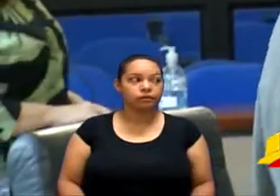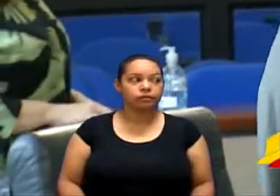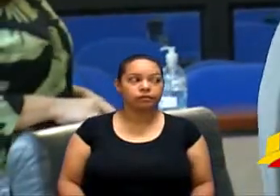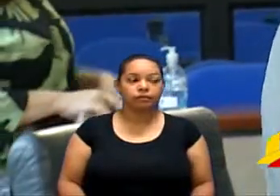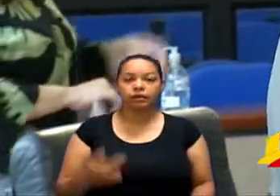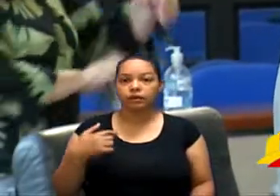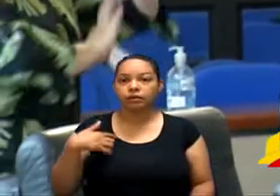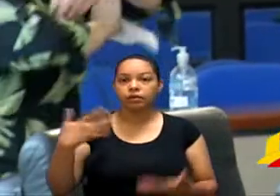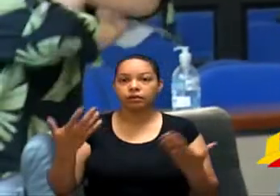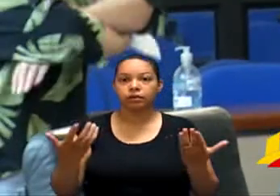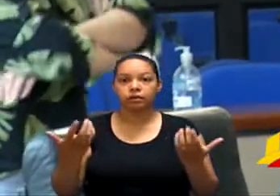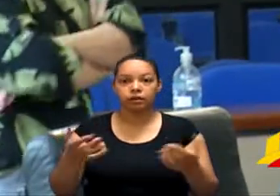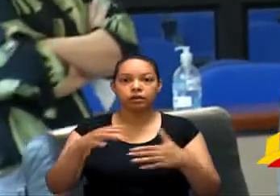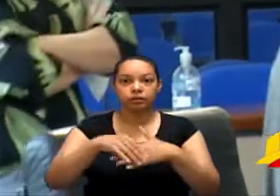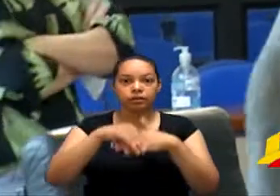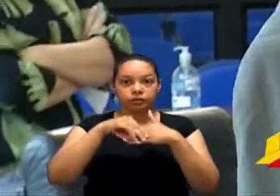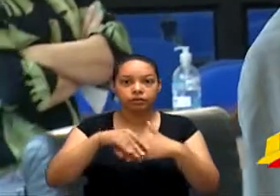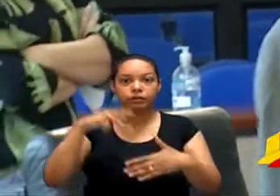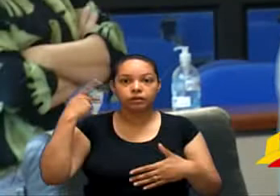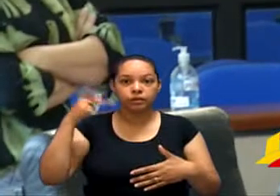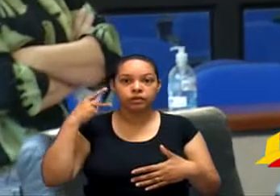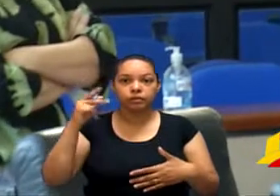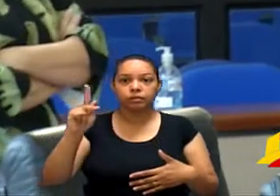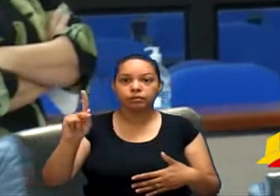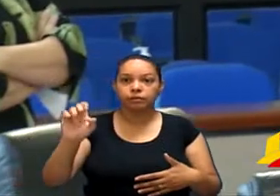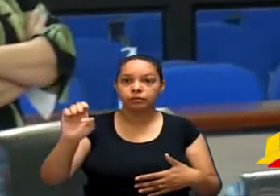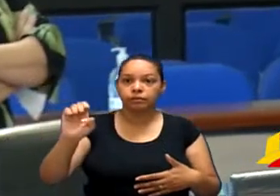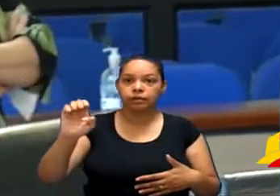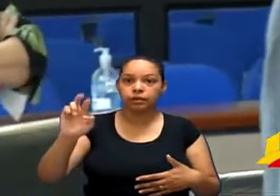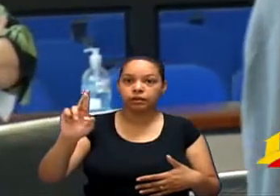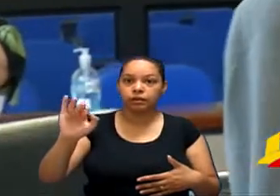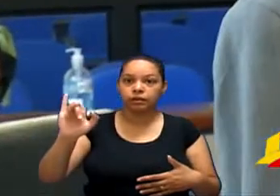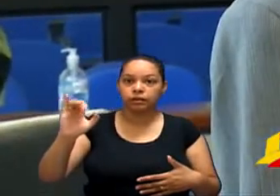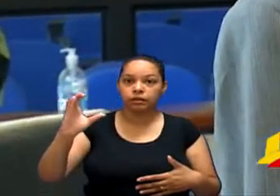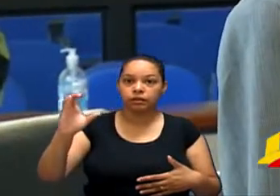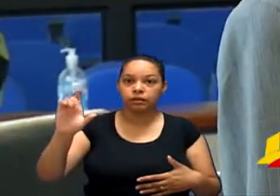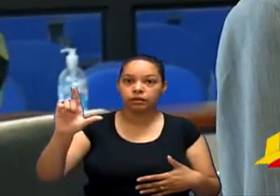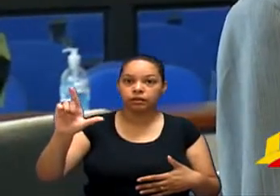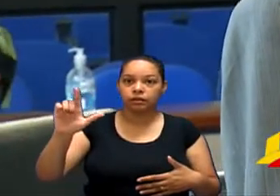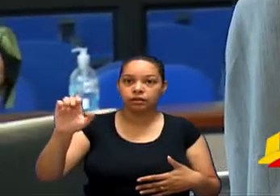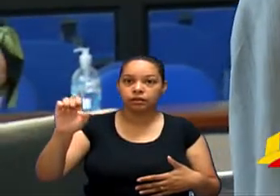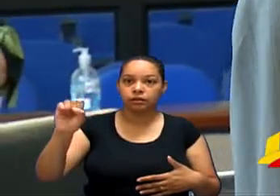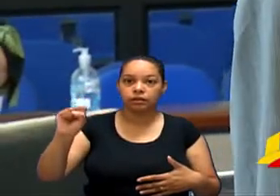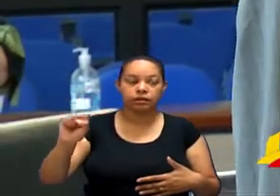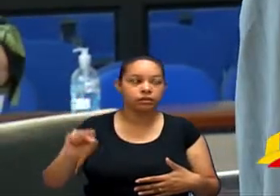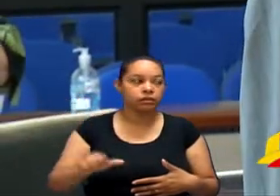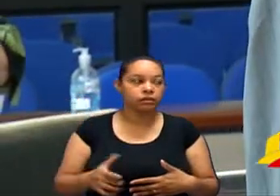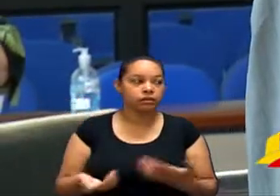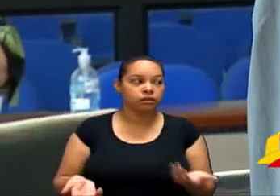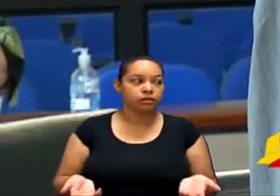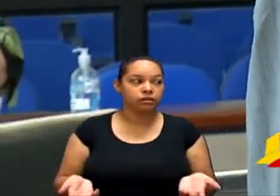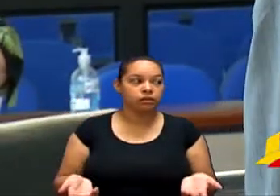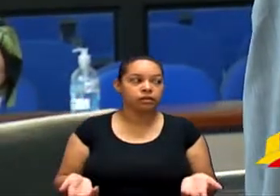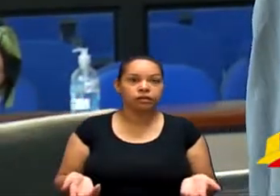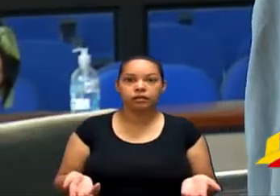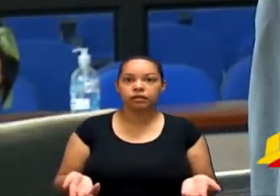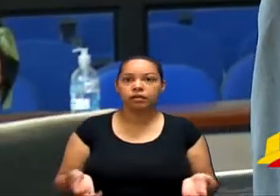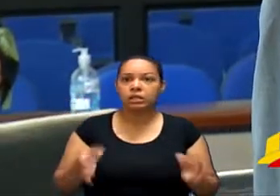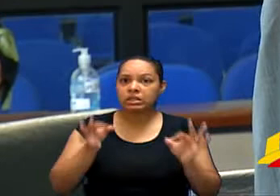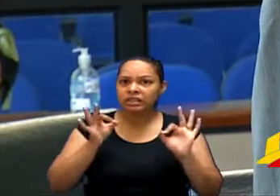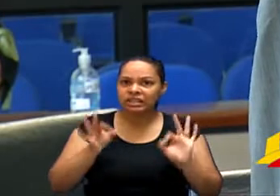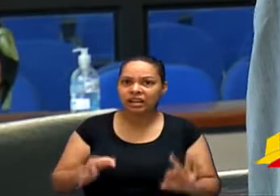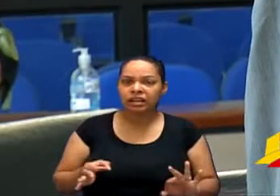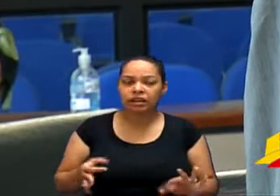quero cumprimentar o vereador peste porque agora se não é justo Vereador imagina se eu tenho uma doença no